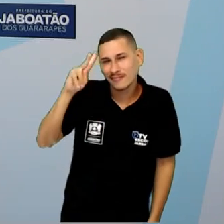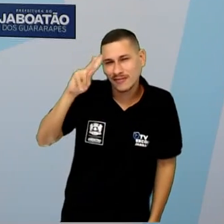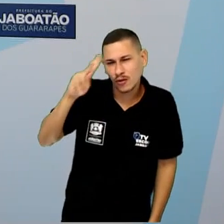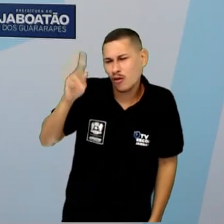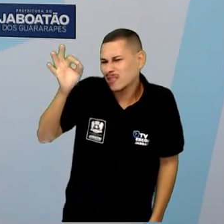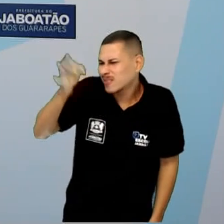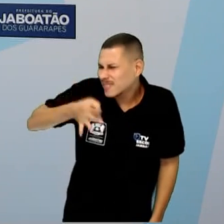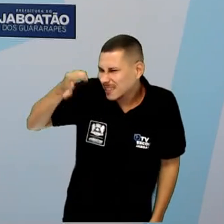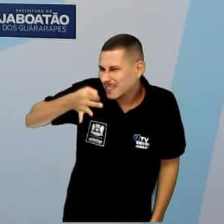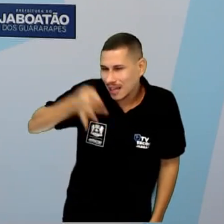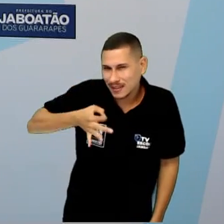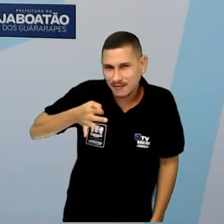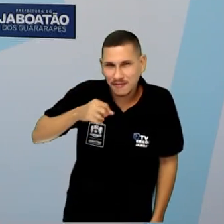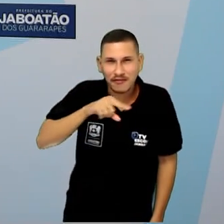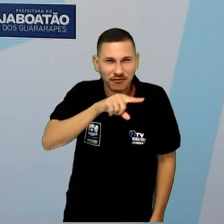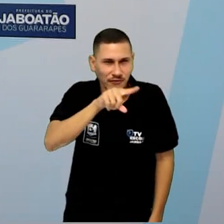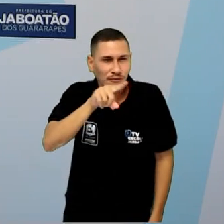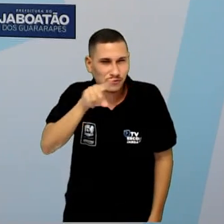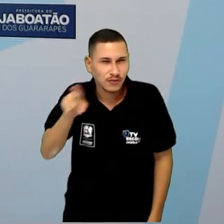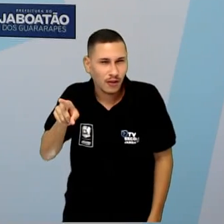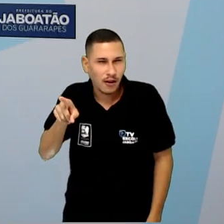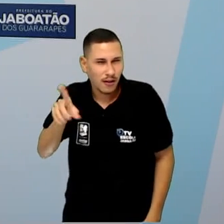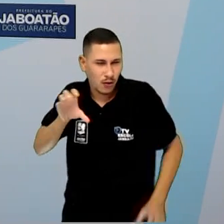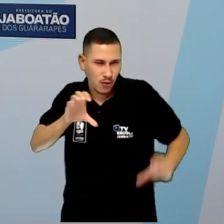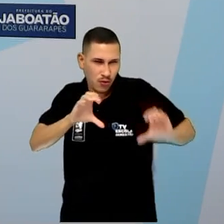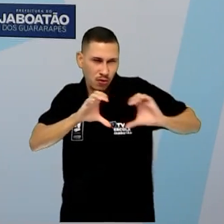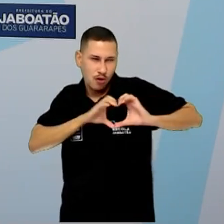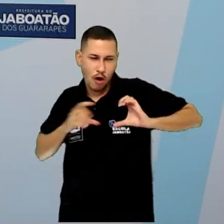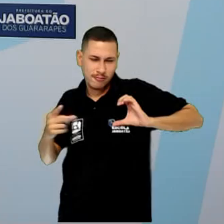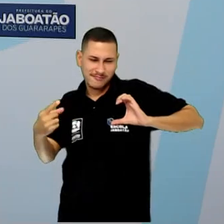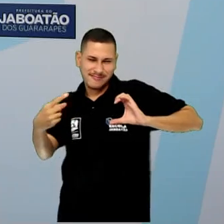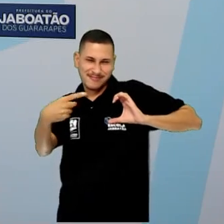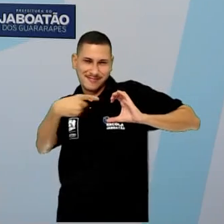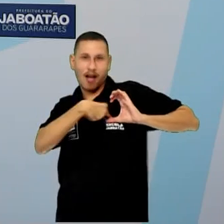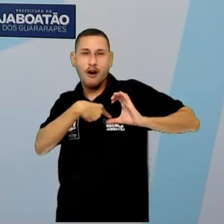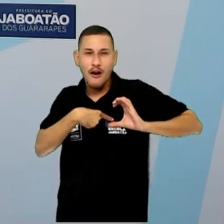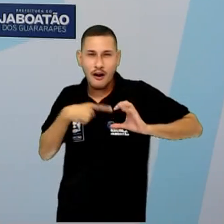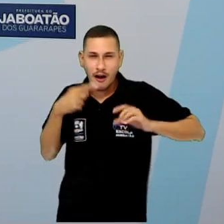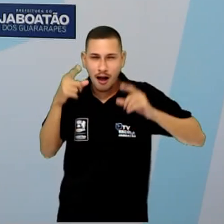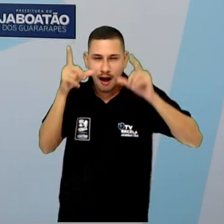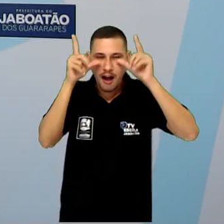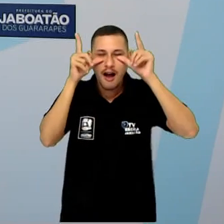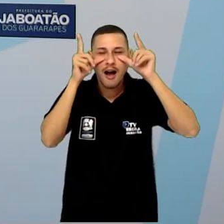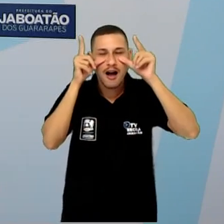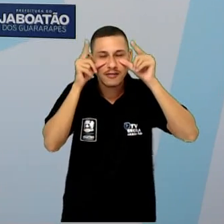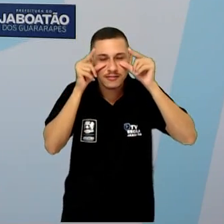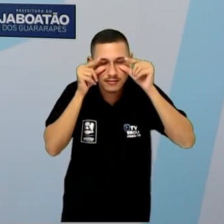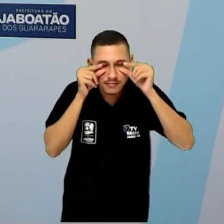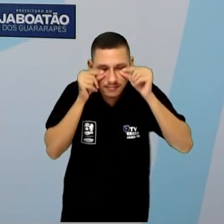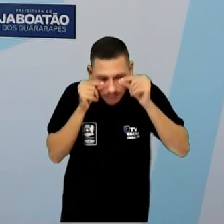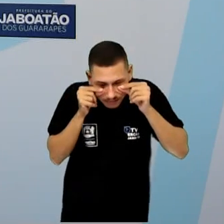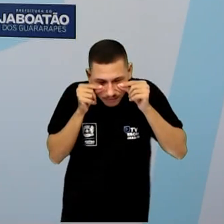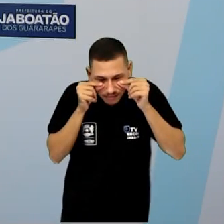tenho certeza que vai chegar no coração de vocês. Feche os olhos,